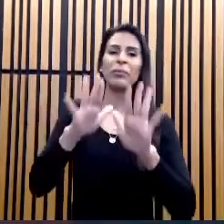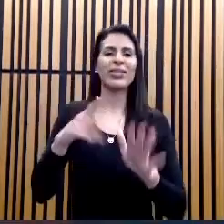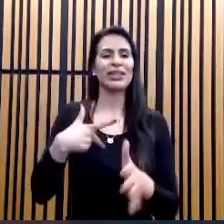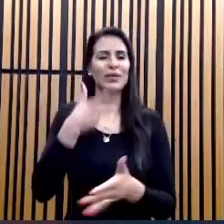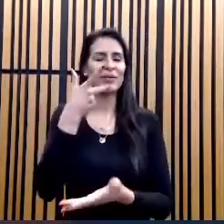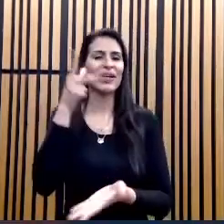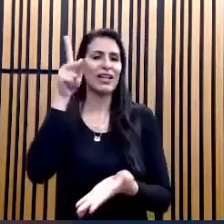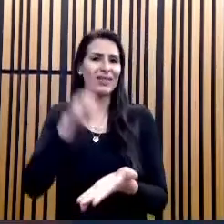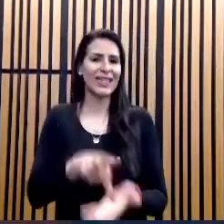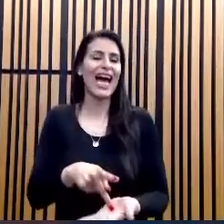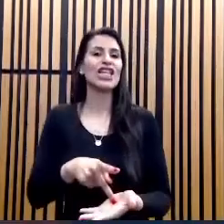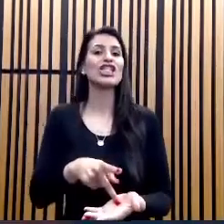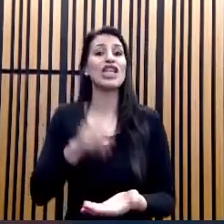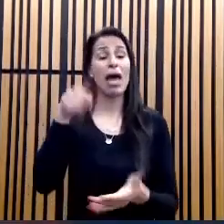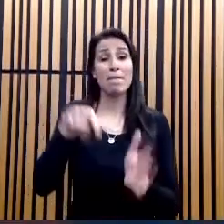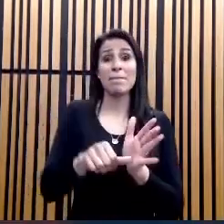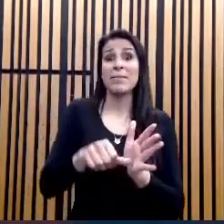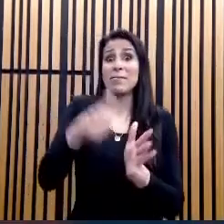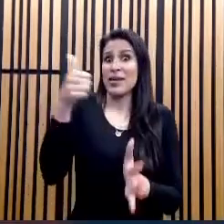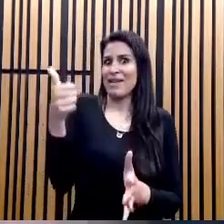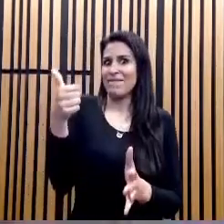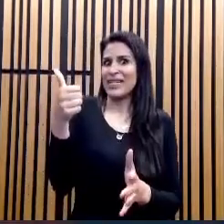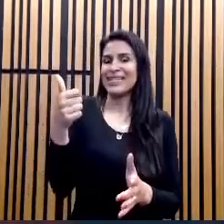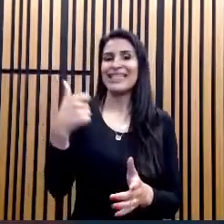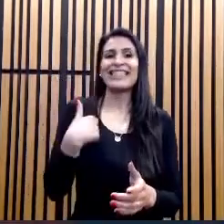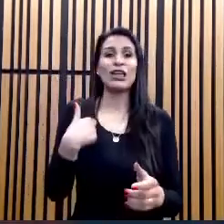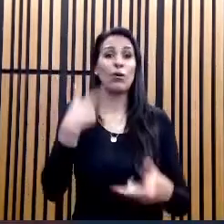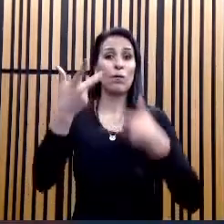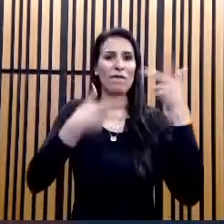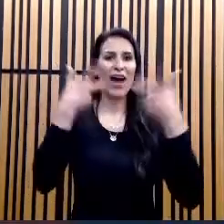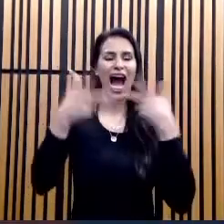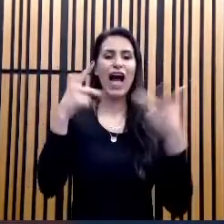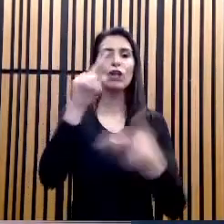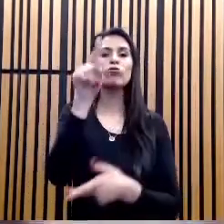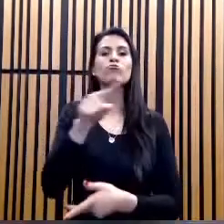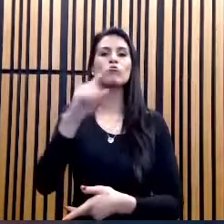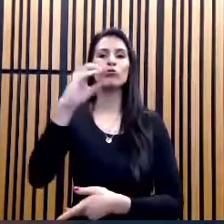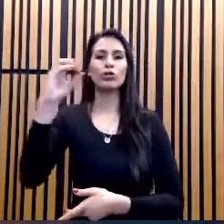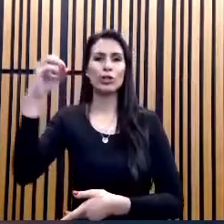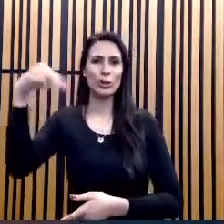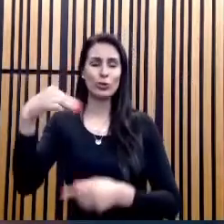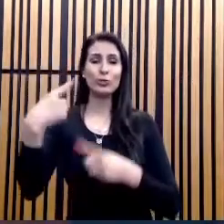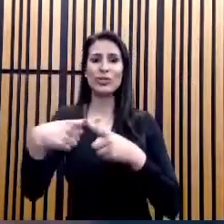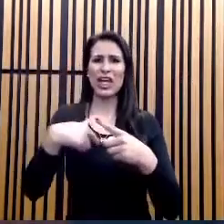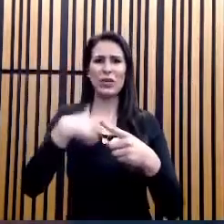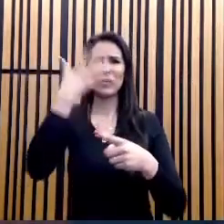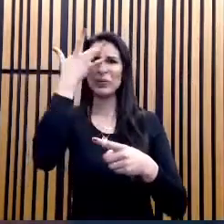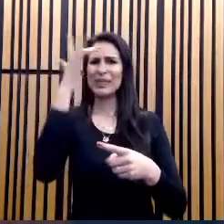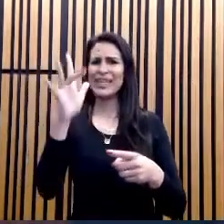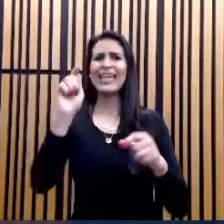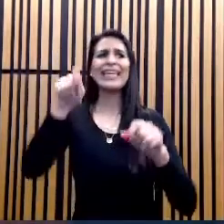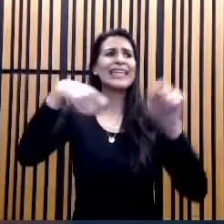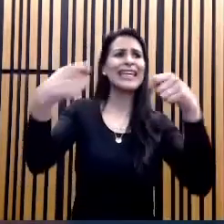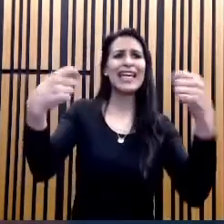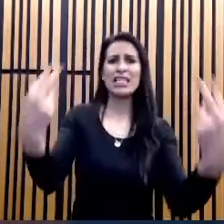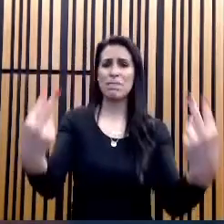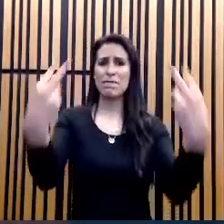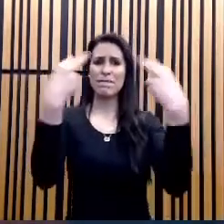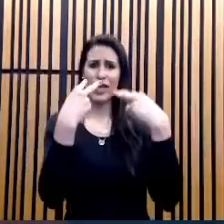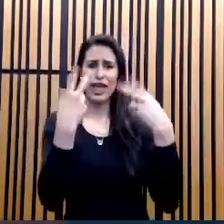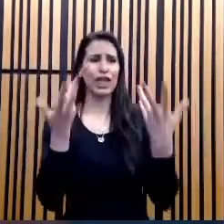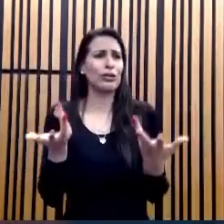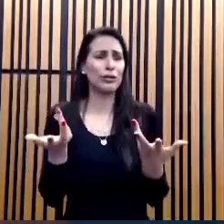faço um speech assim pelo Zoom. Eu não sei quem está me vendo, quem são vocês, mas vamos lá. Eu tenho aqui